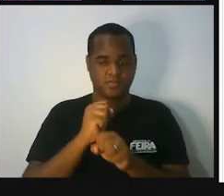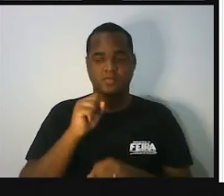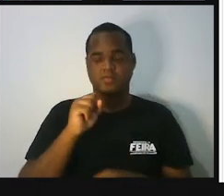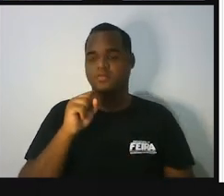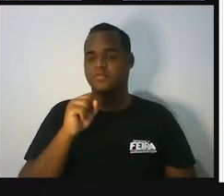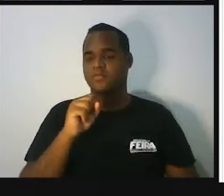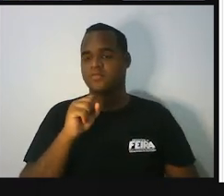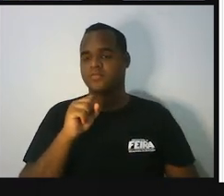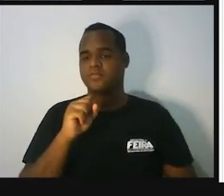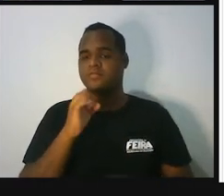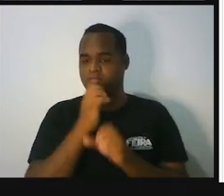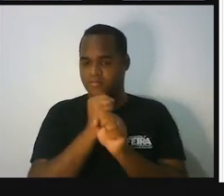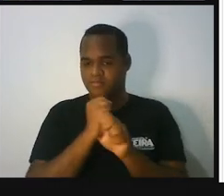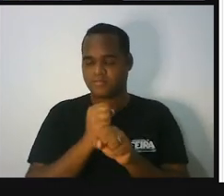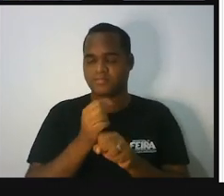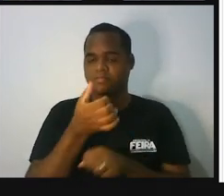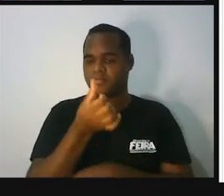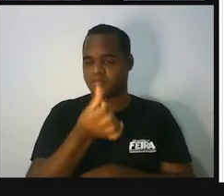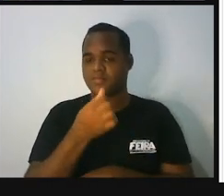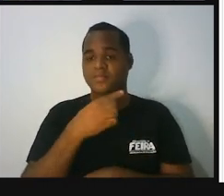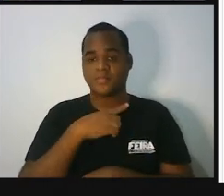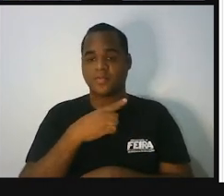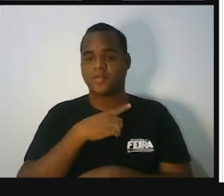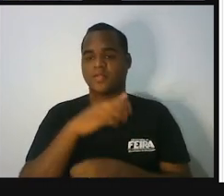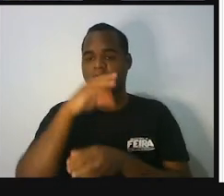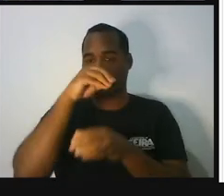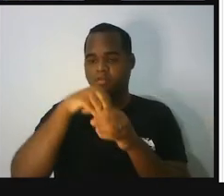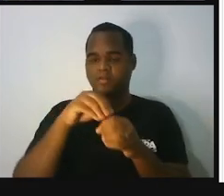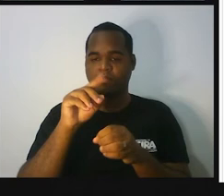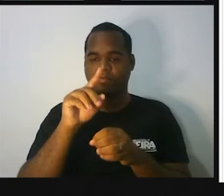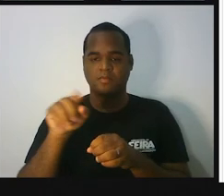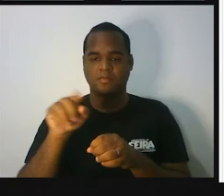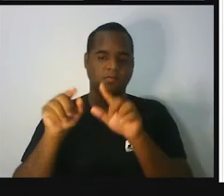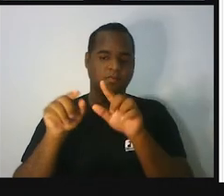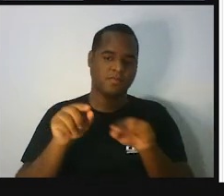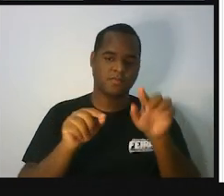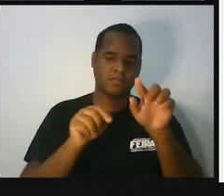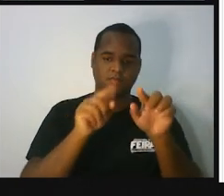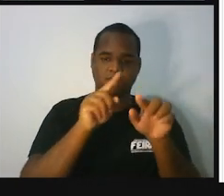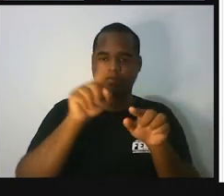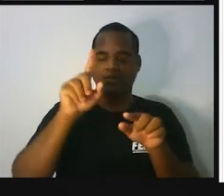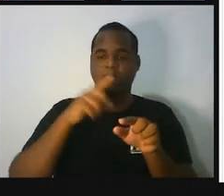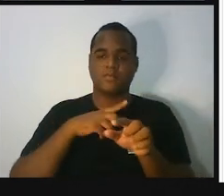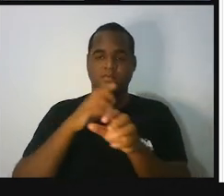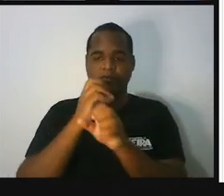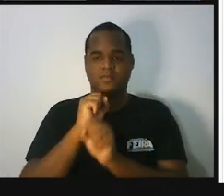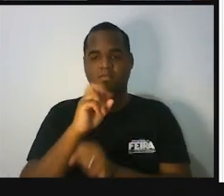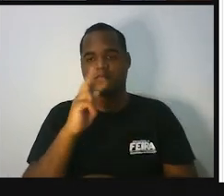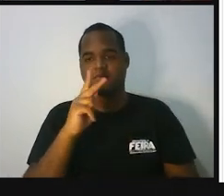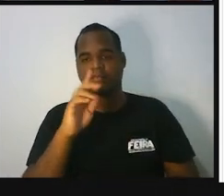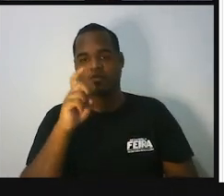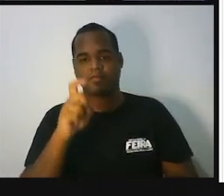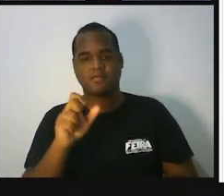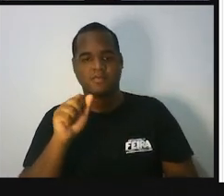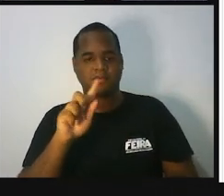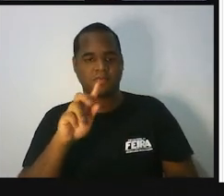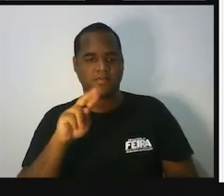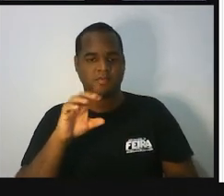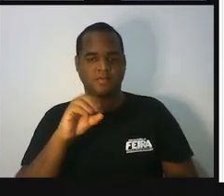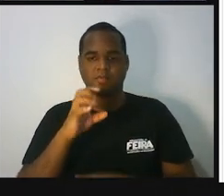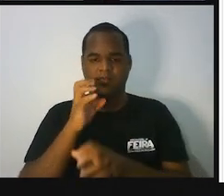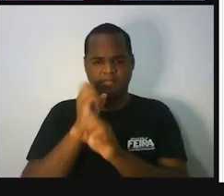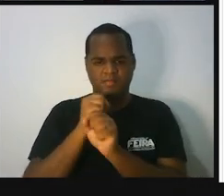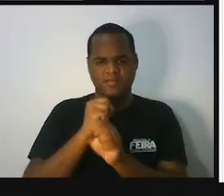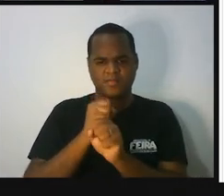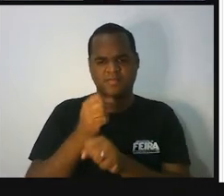dos 6, né? Dos 6 ângulos internos do hexágono. Se você somar os 6, vai ter que